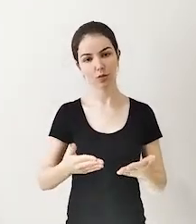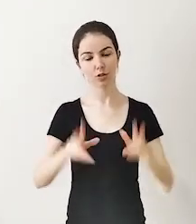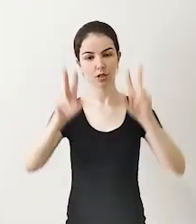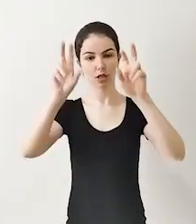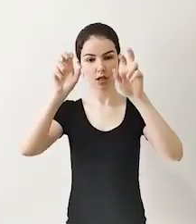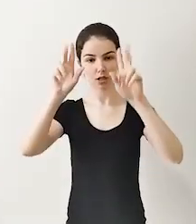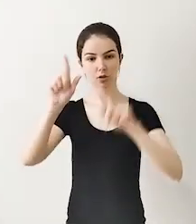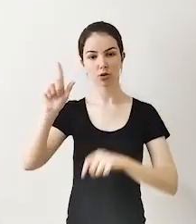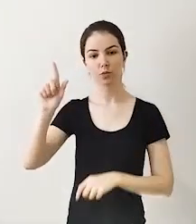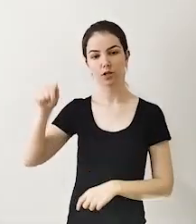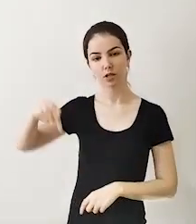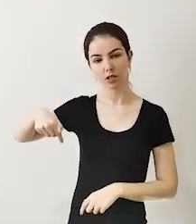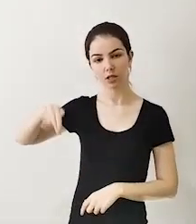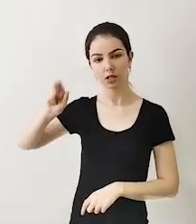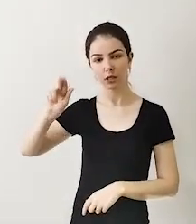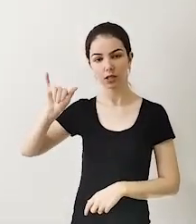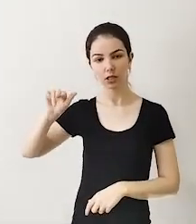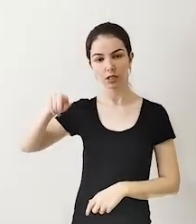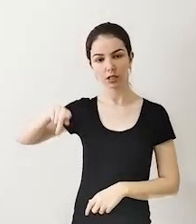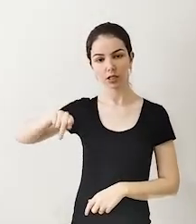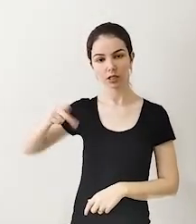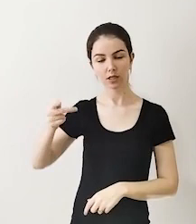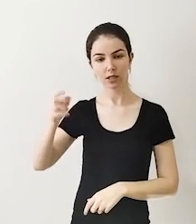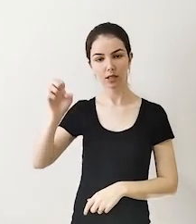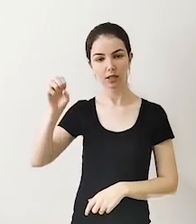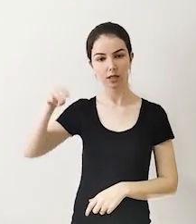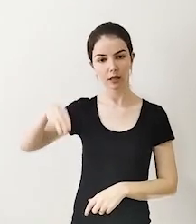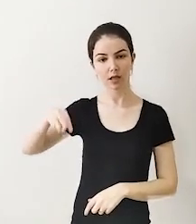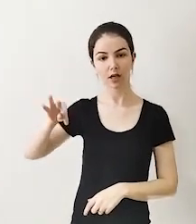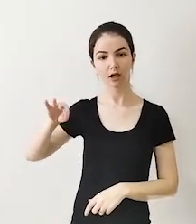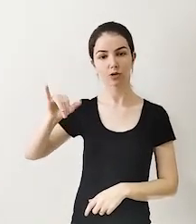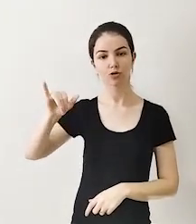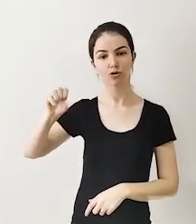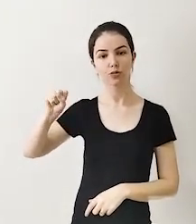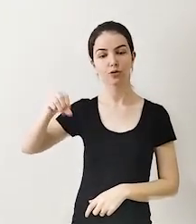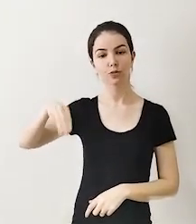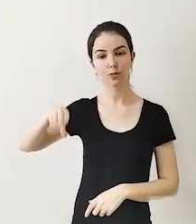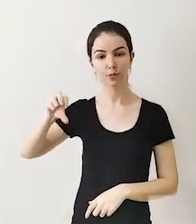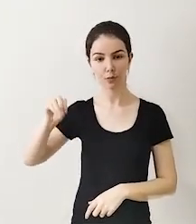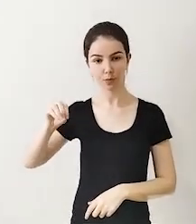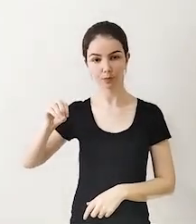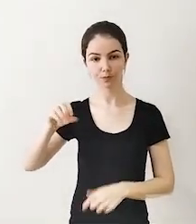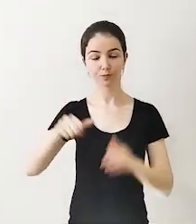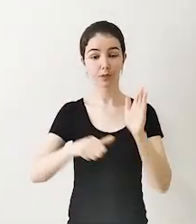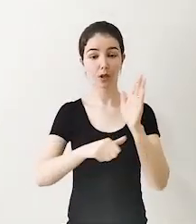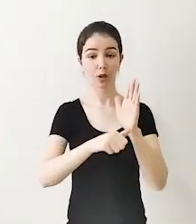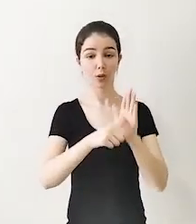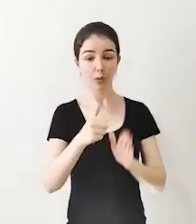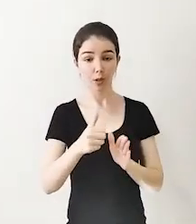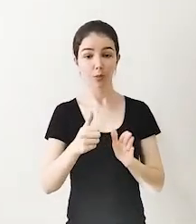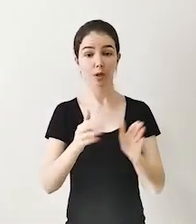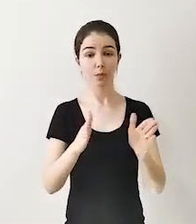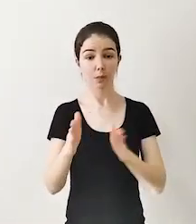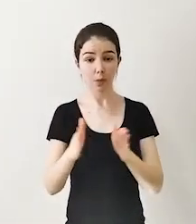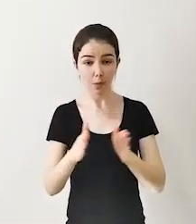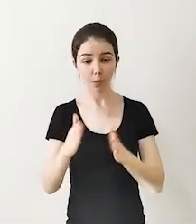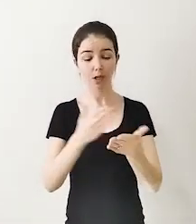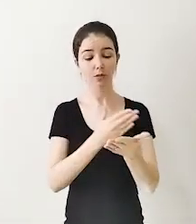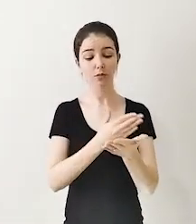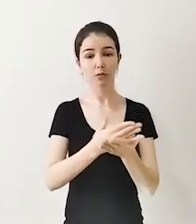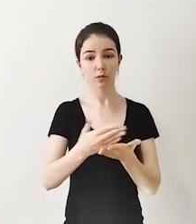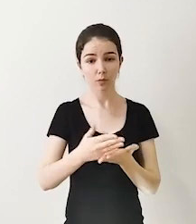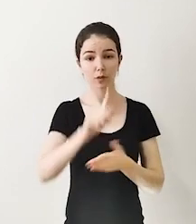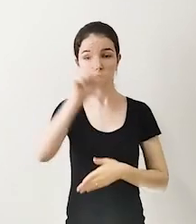sobre o quinhentismo, tá? Esse primeiro momento da literatura brasileira, ok? Então vamos lá.